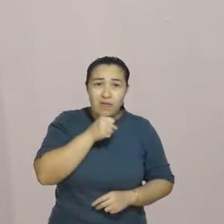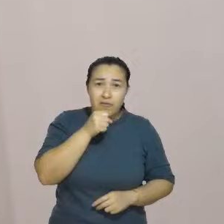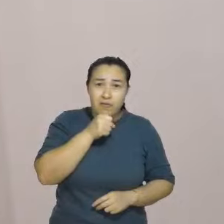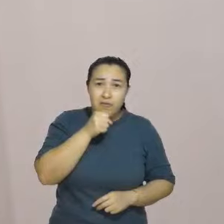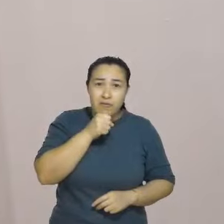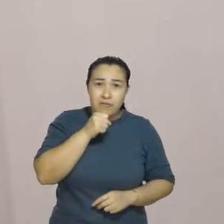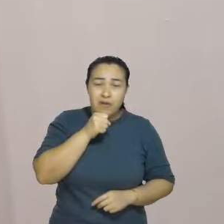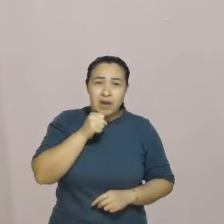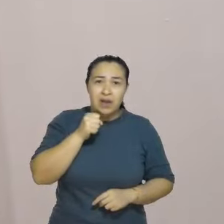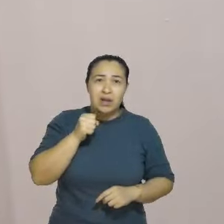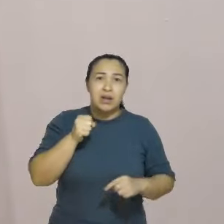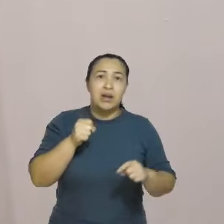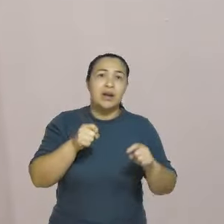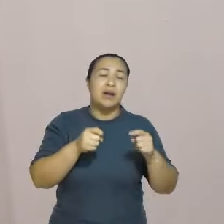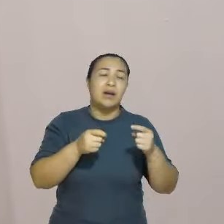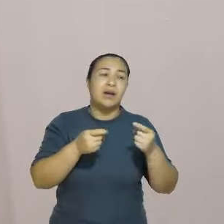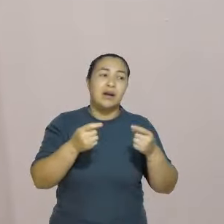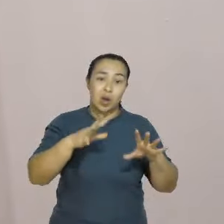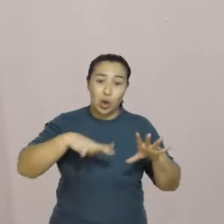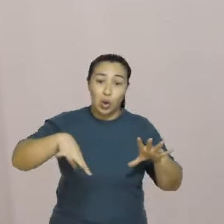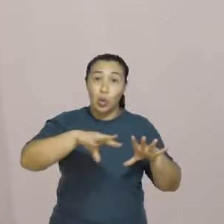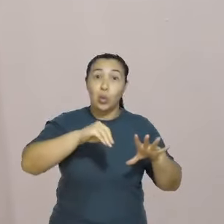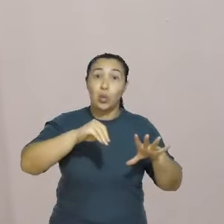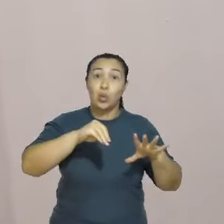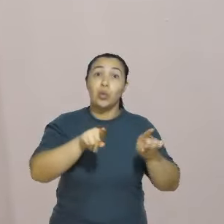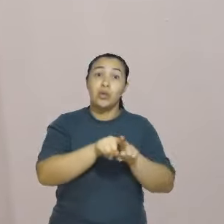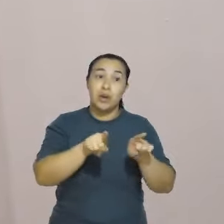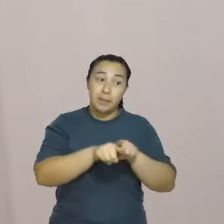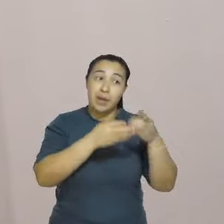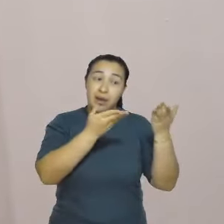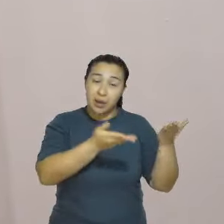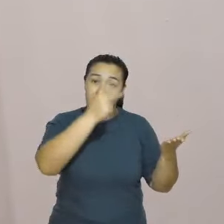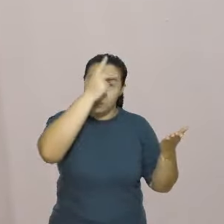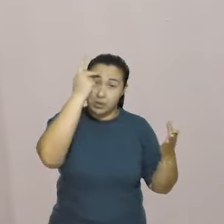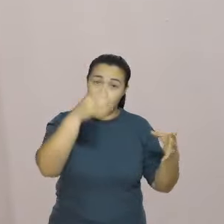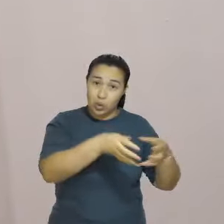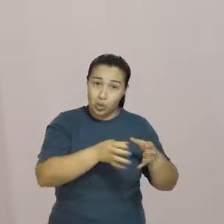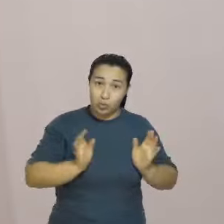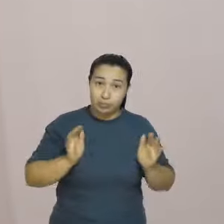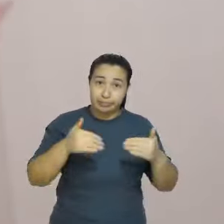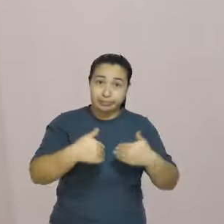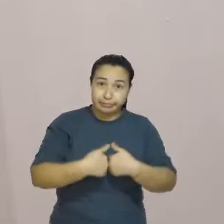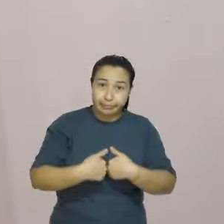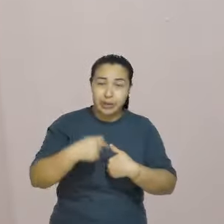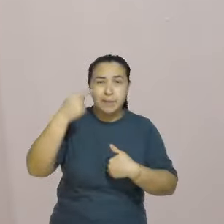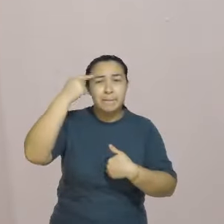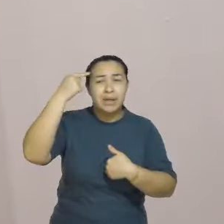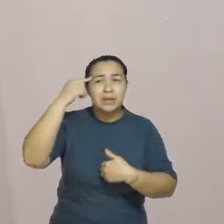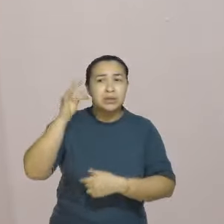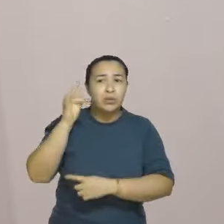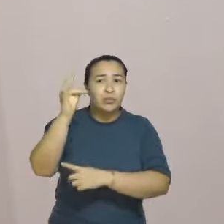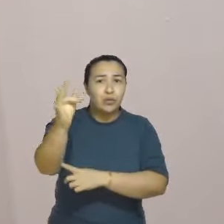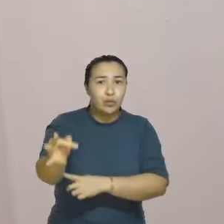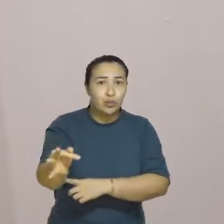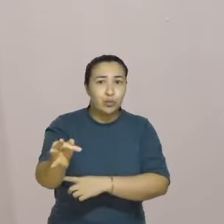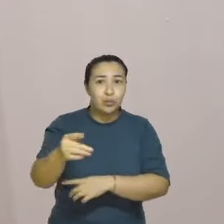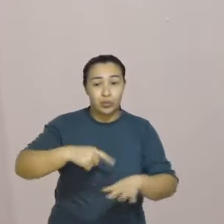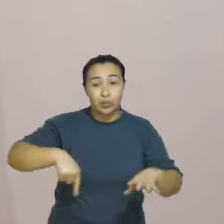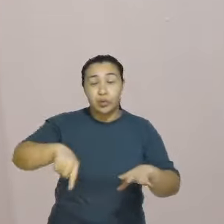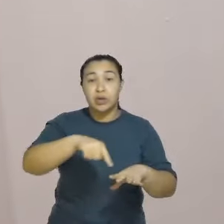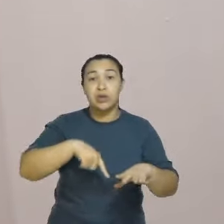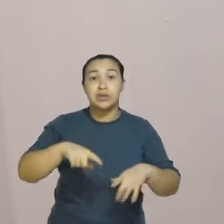para eles também. É preocupante o futuro que nós estamos vivendo e iremos